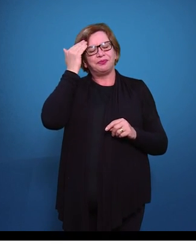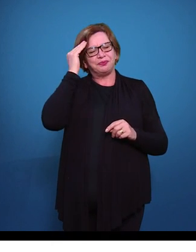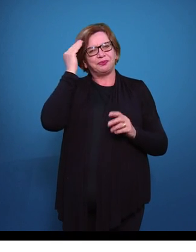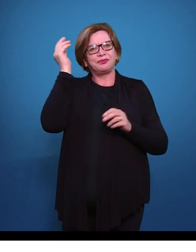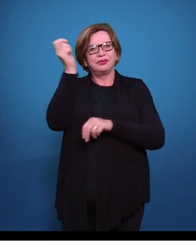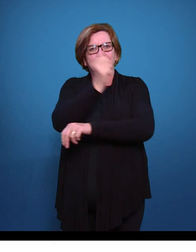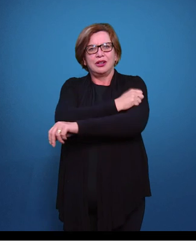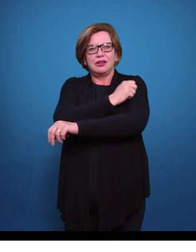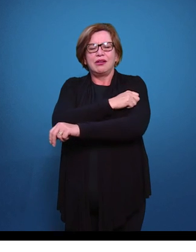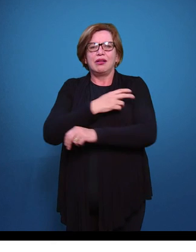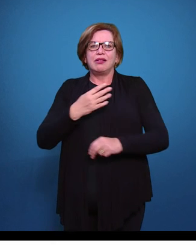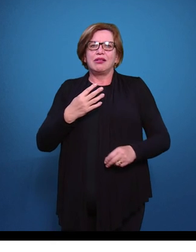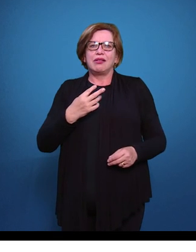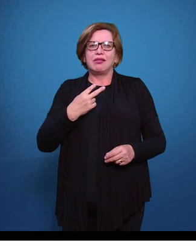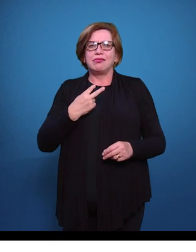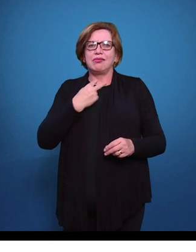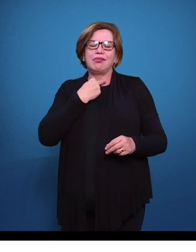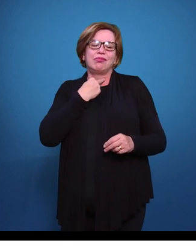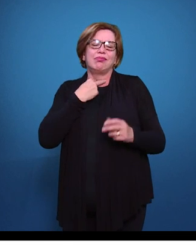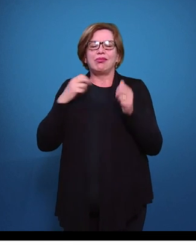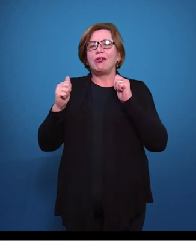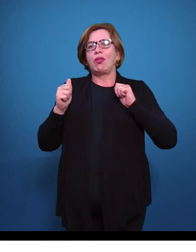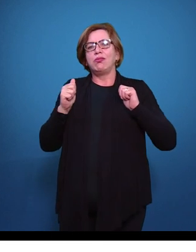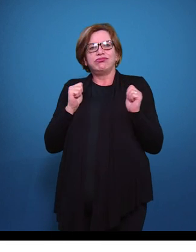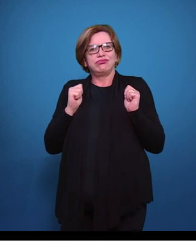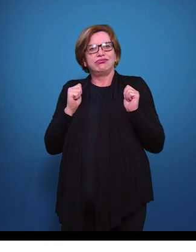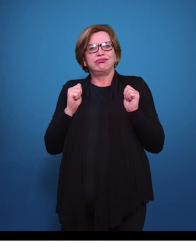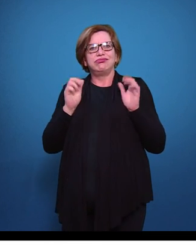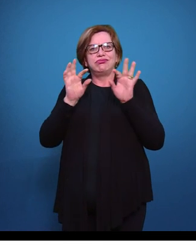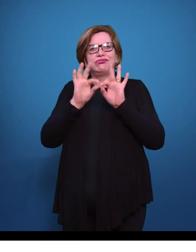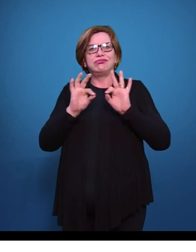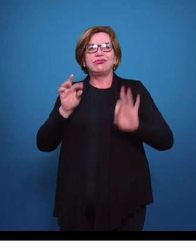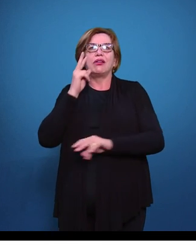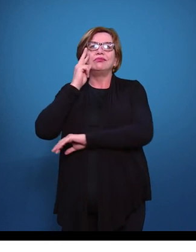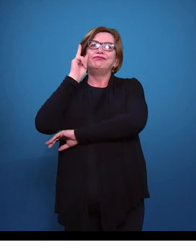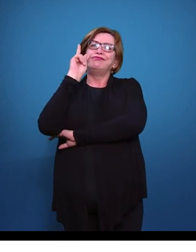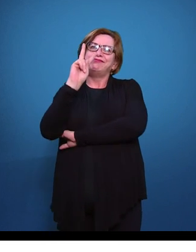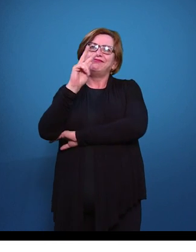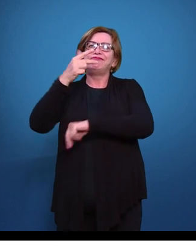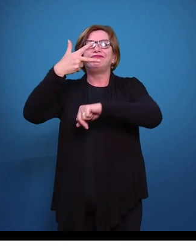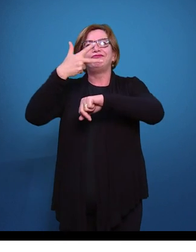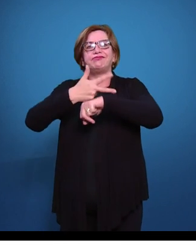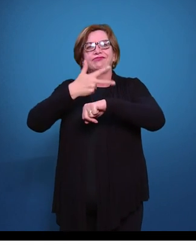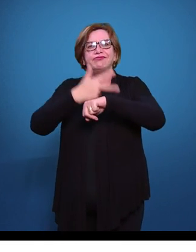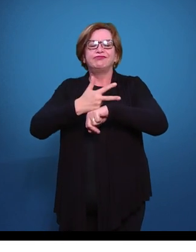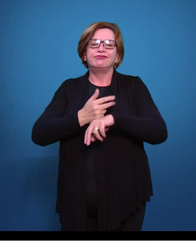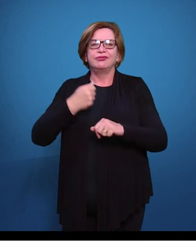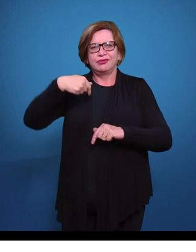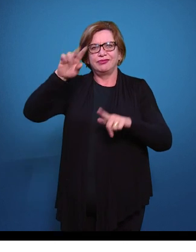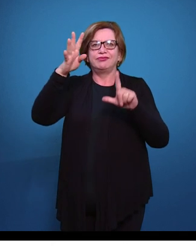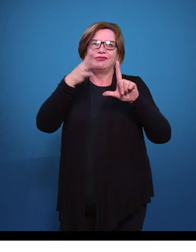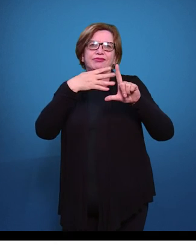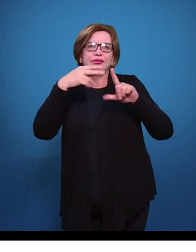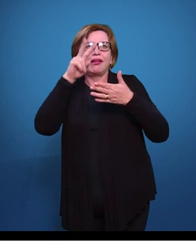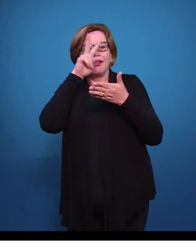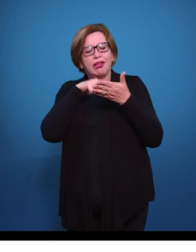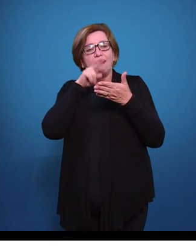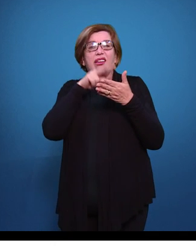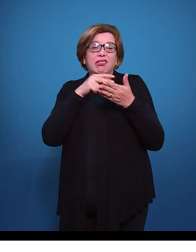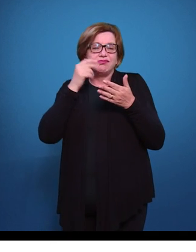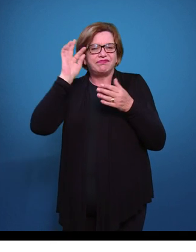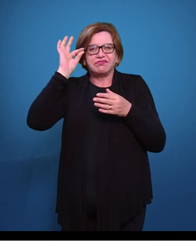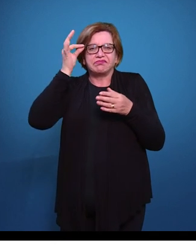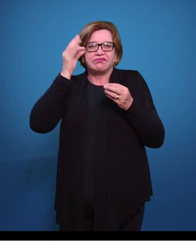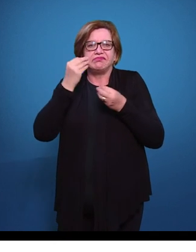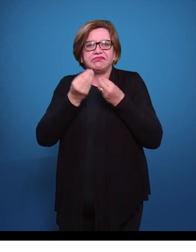não pode ser passivo ou seja ele não pode simplesmente assistir as vídeo-aulas acessar o ambiente e os materiais mínimos